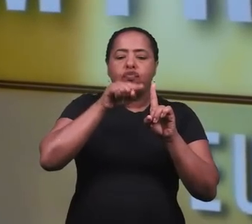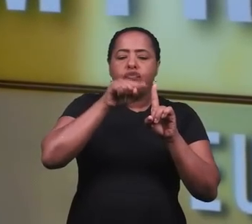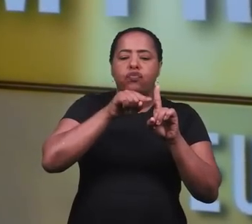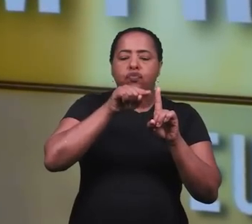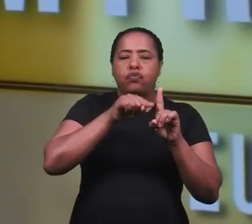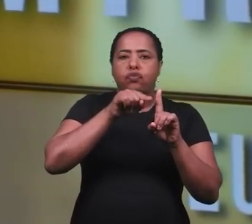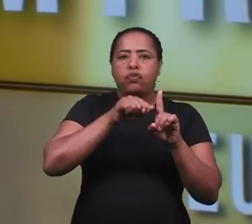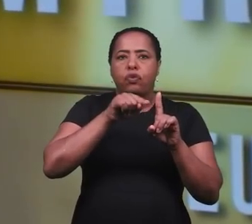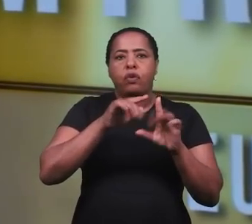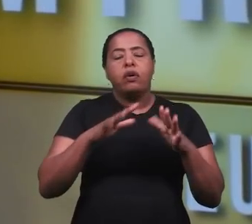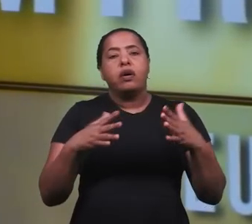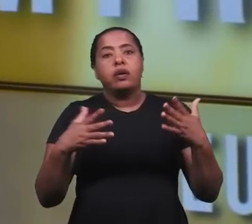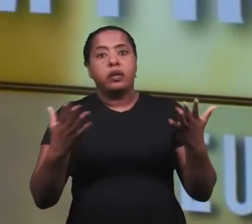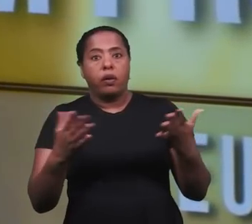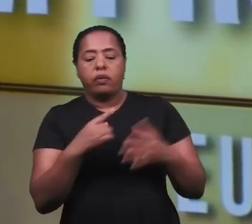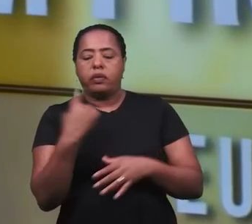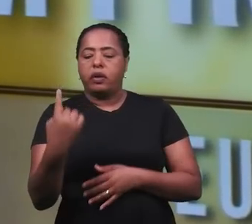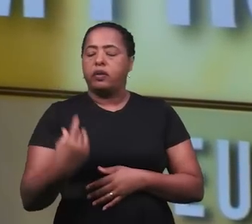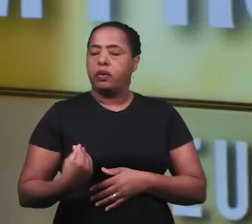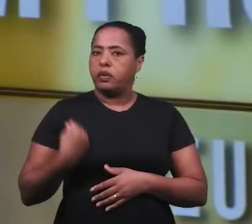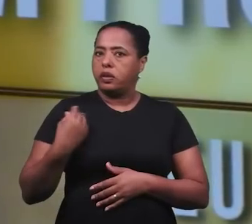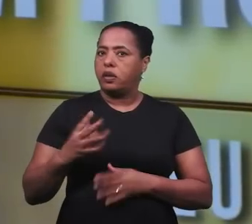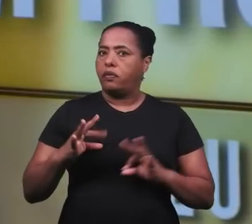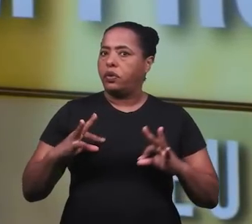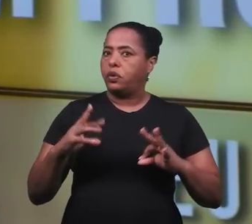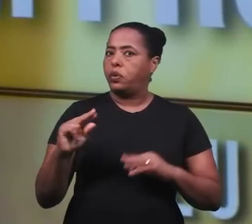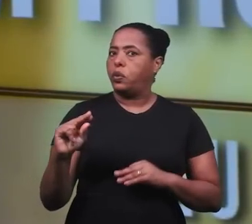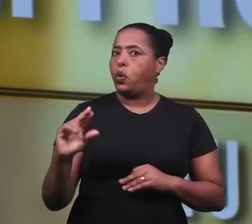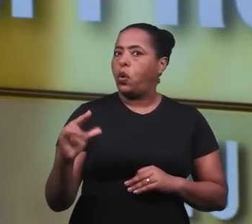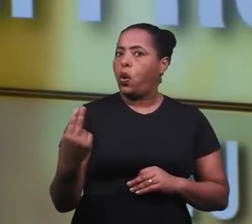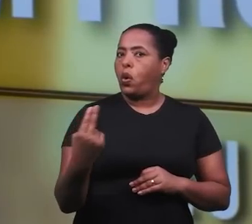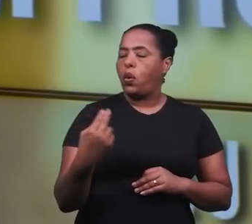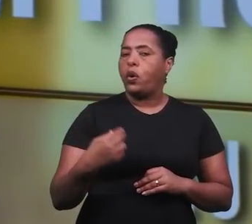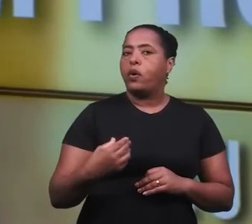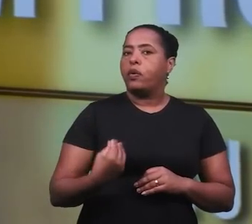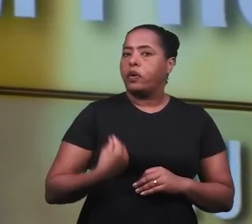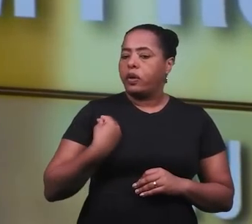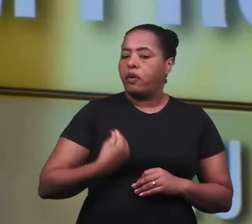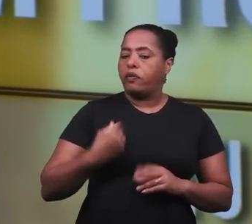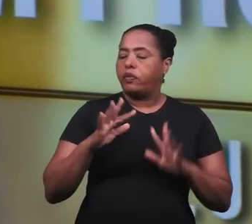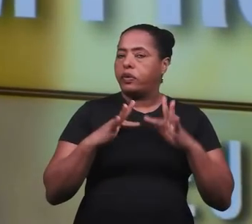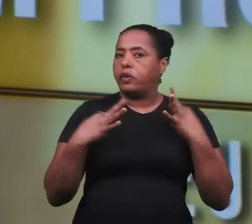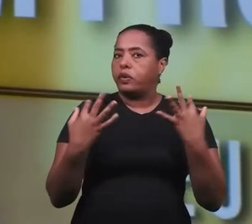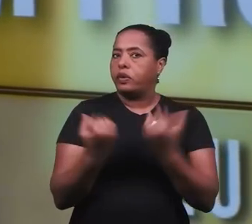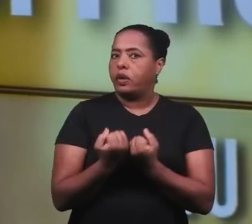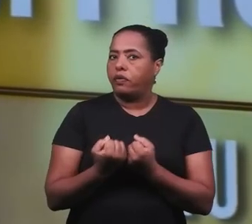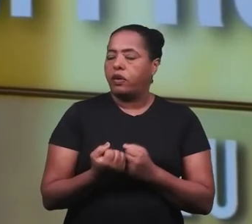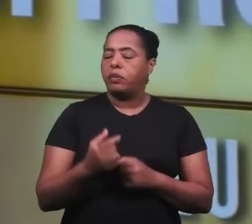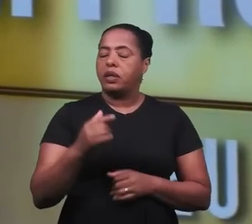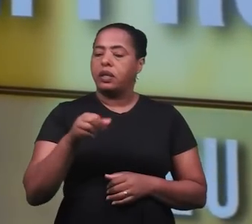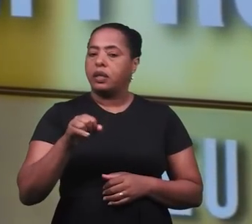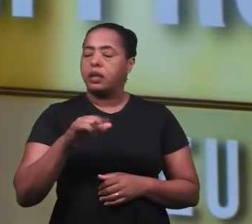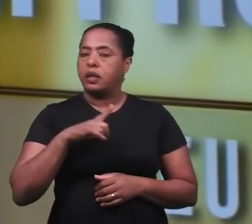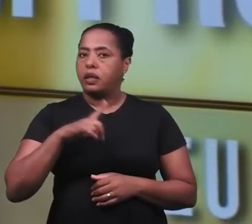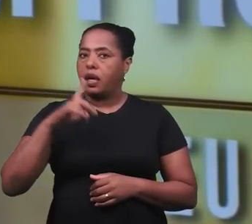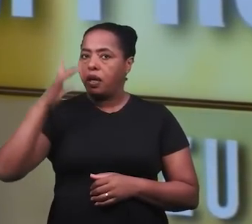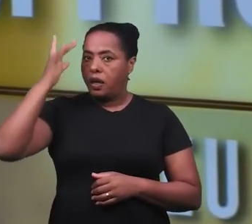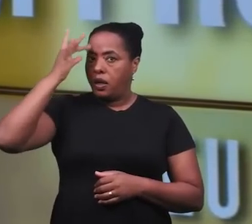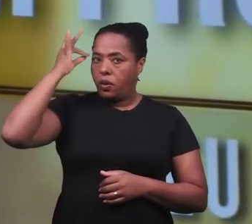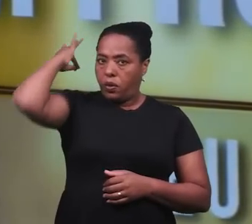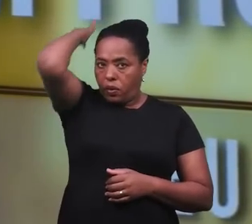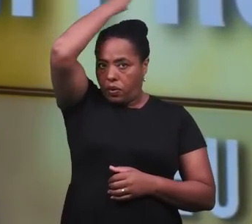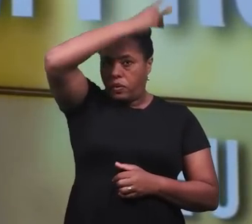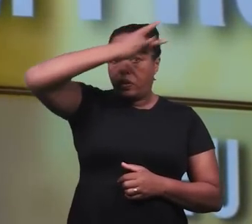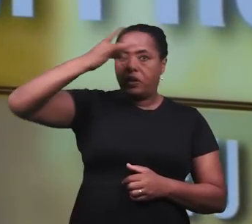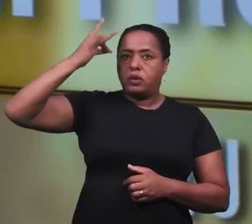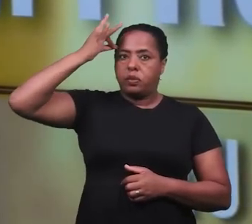estação, o inverno, não, você começa a ver sinais, né? Ó, o inverno está chegando, a temperatura começa a baixar e tal. Isso na nossa vida,